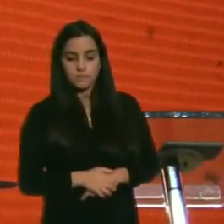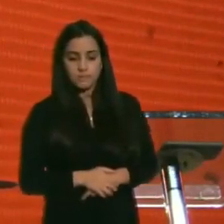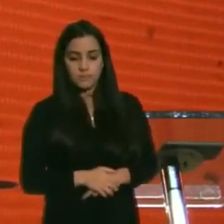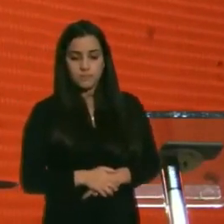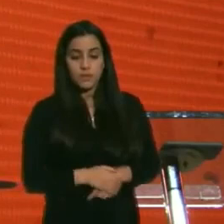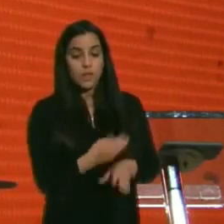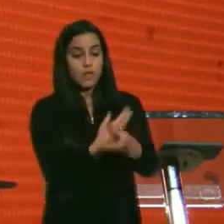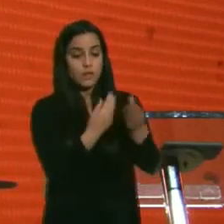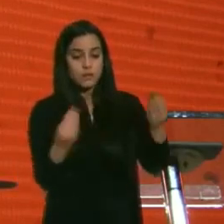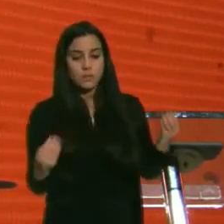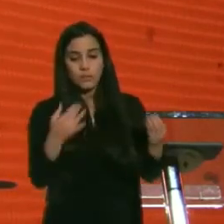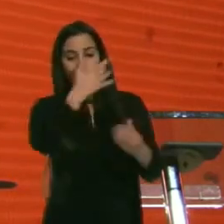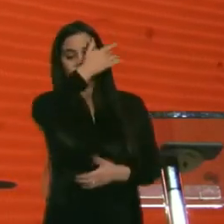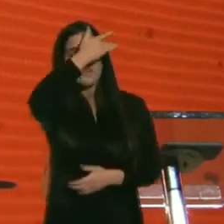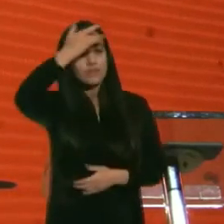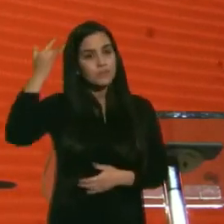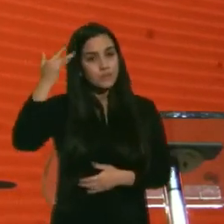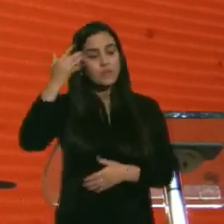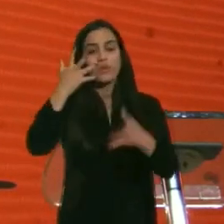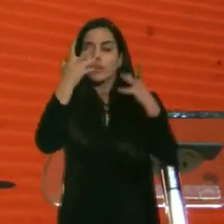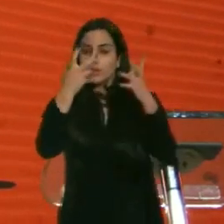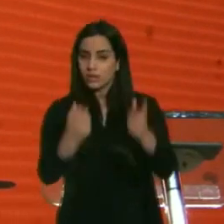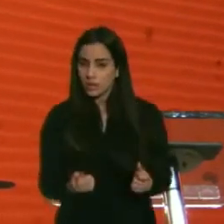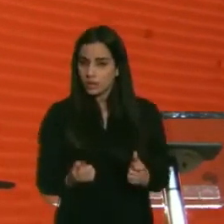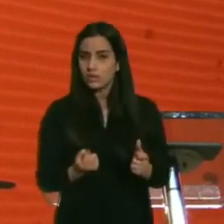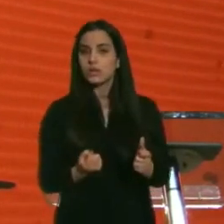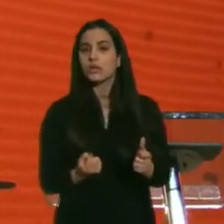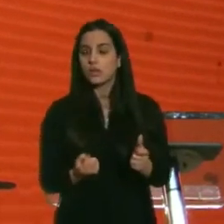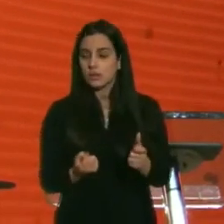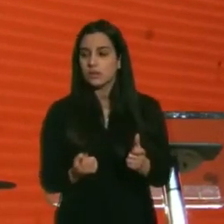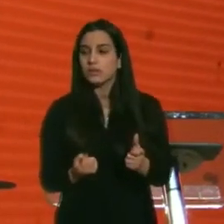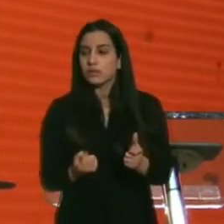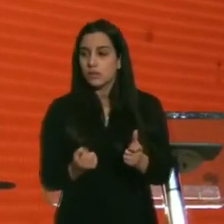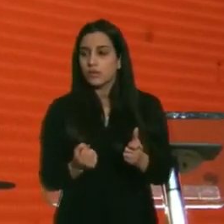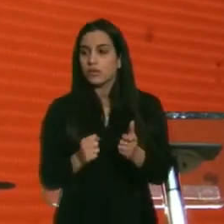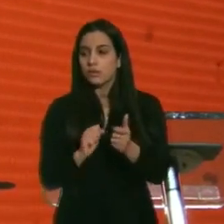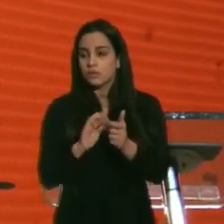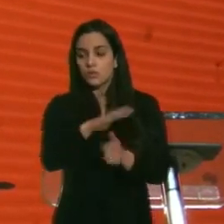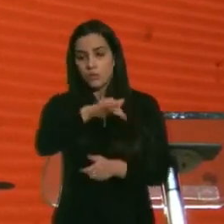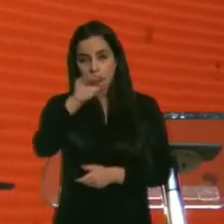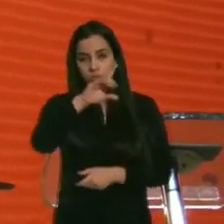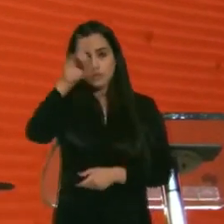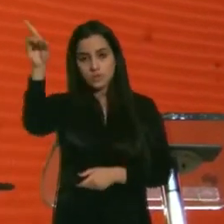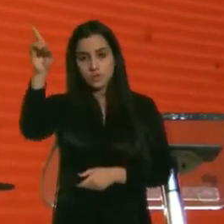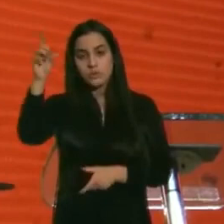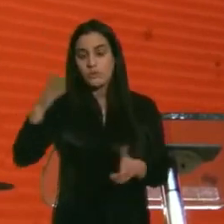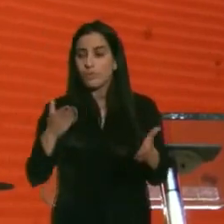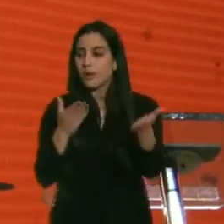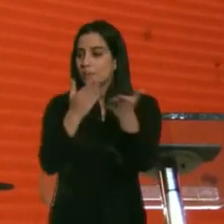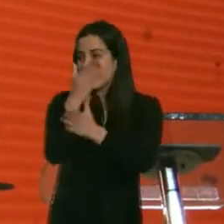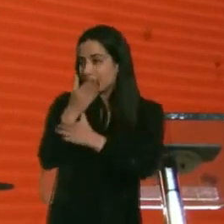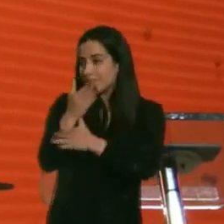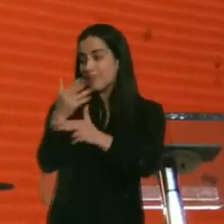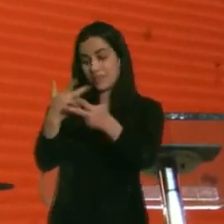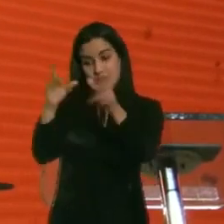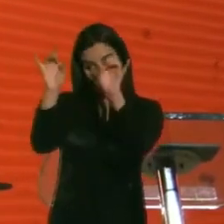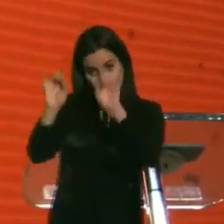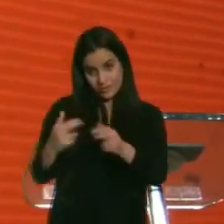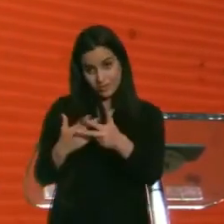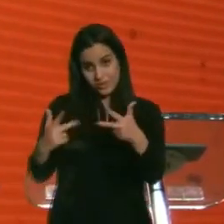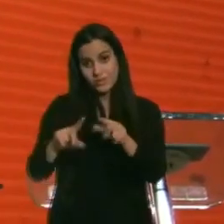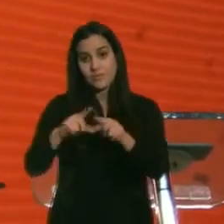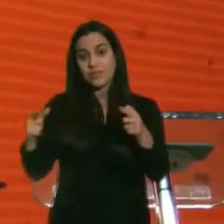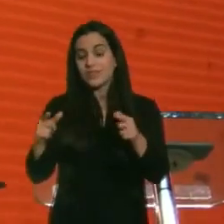pessoas atendem o convite de Deus para participar da sua mesa, do seu banquete, mas não honram